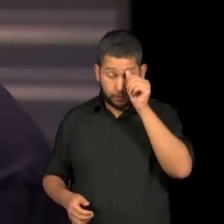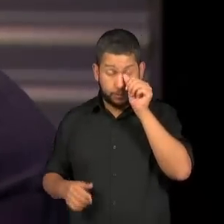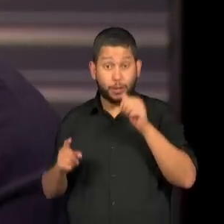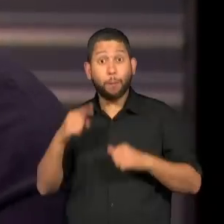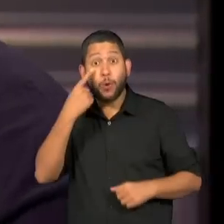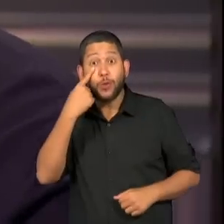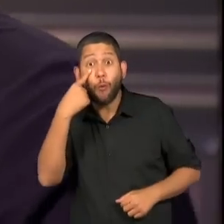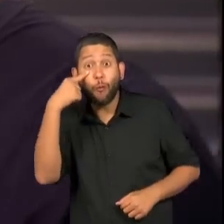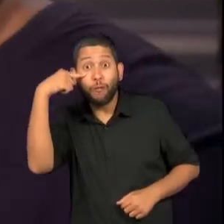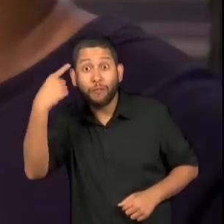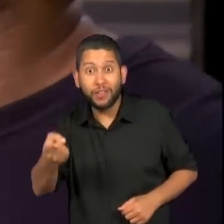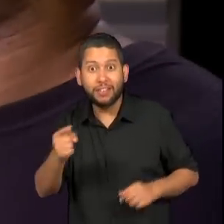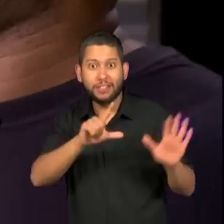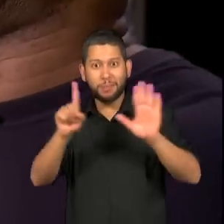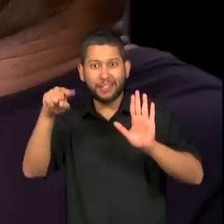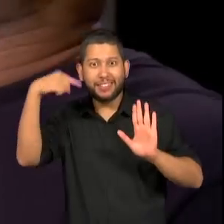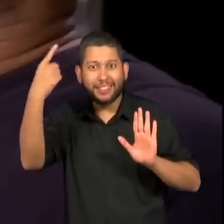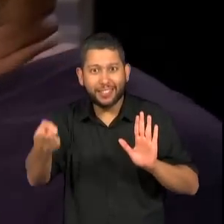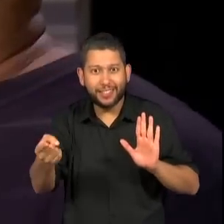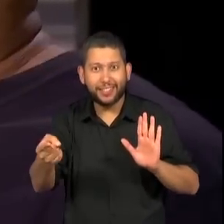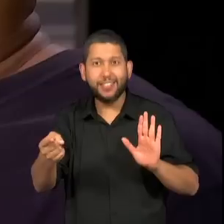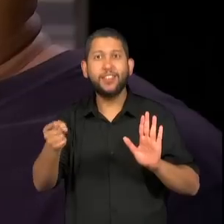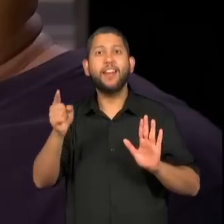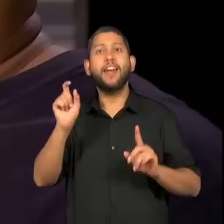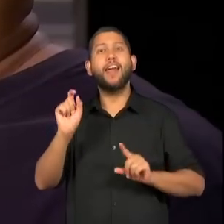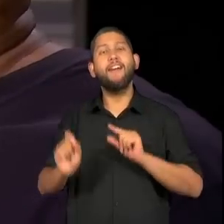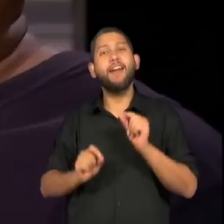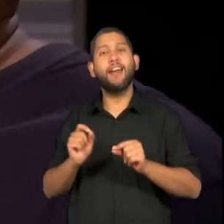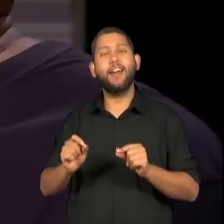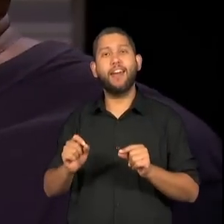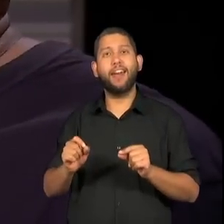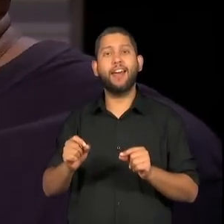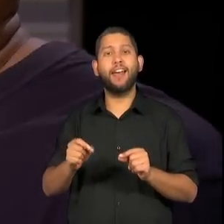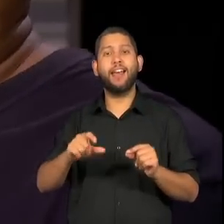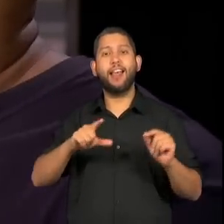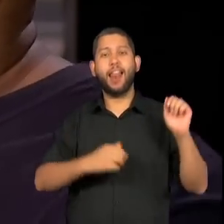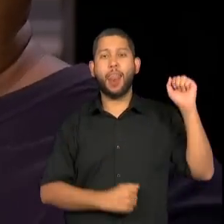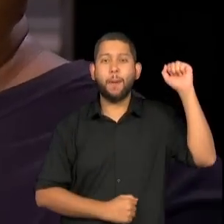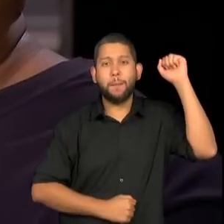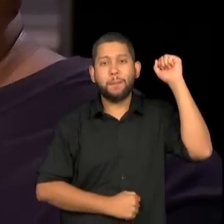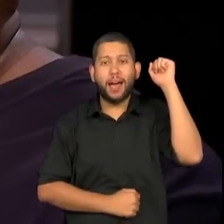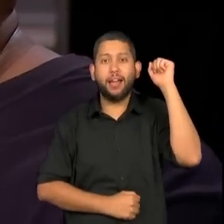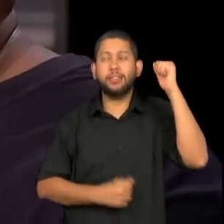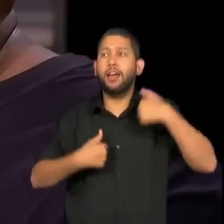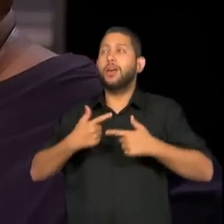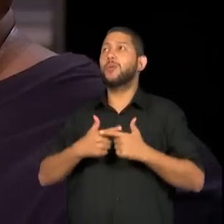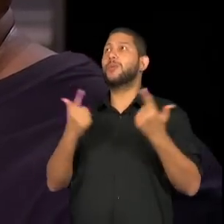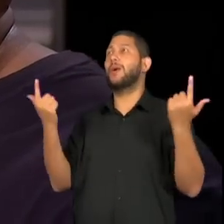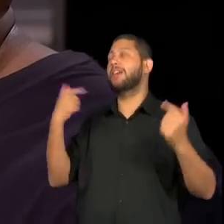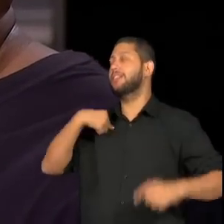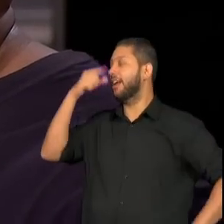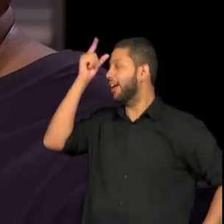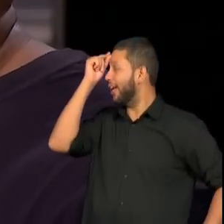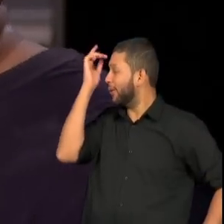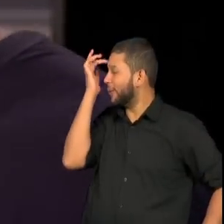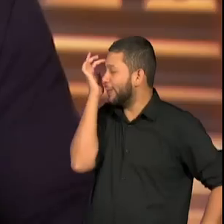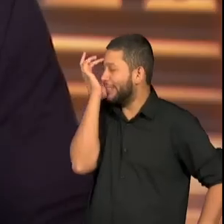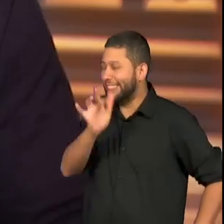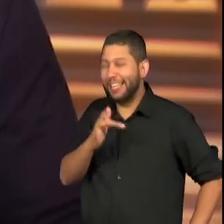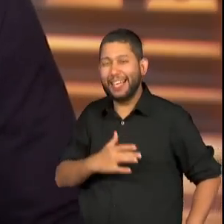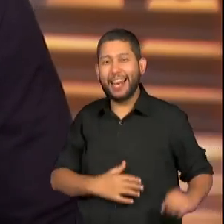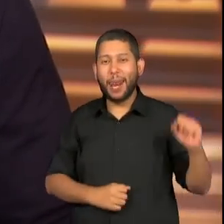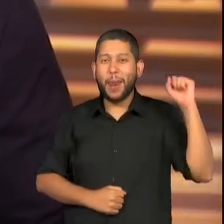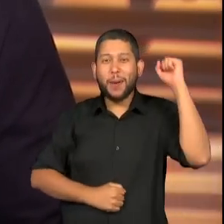semana seguinte, que era a etapa da lambada, eu falei, ainda bem que eu não tô lá. Primeiro